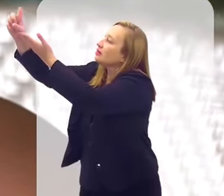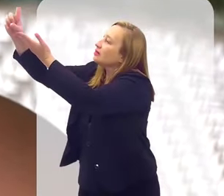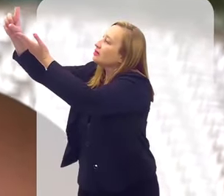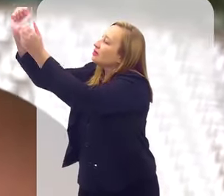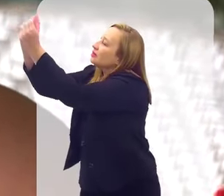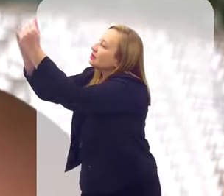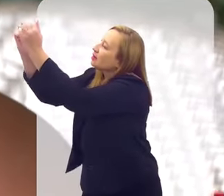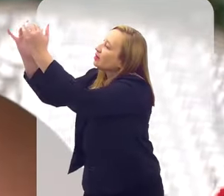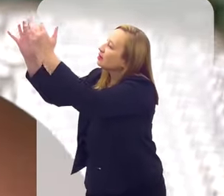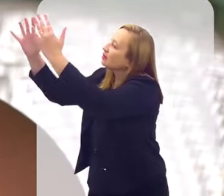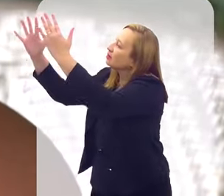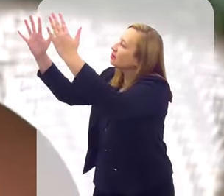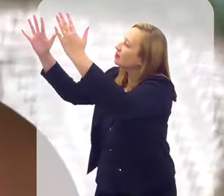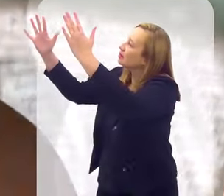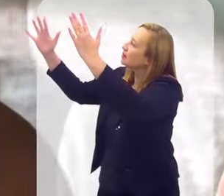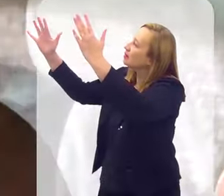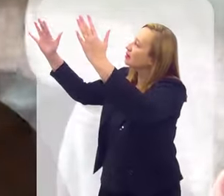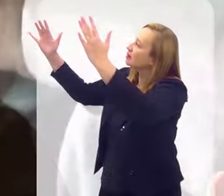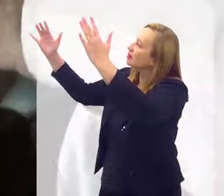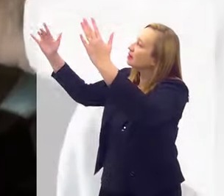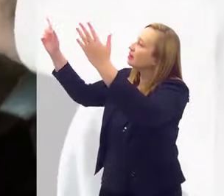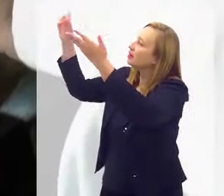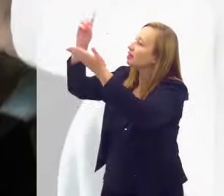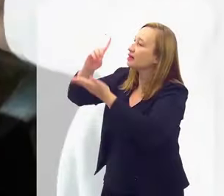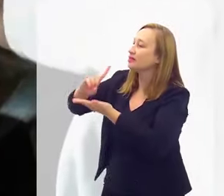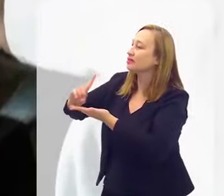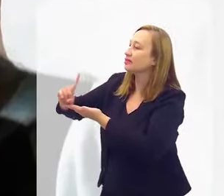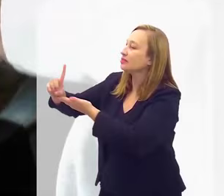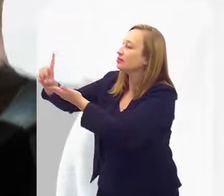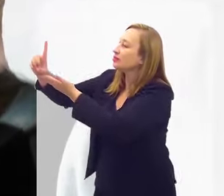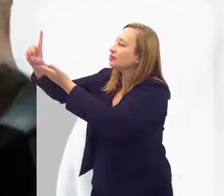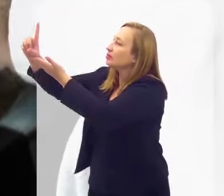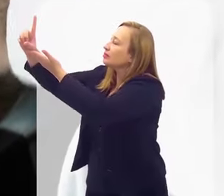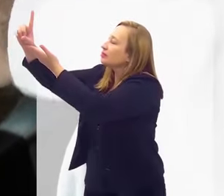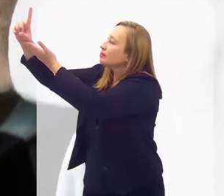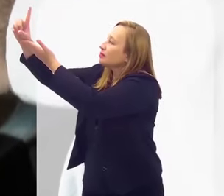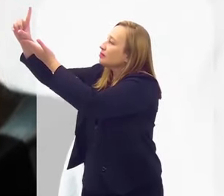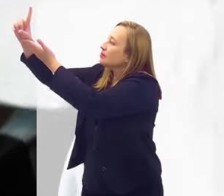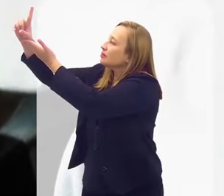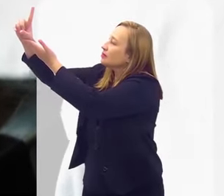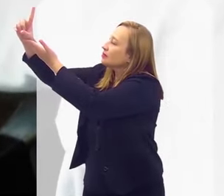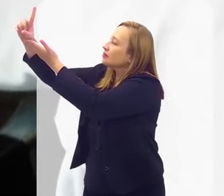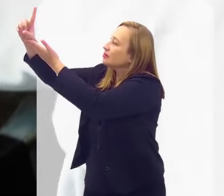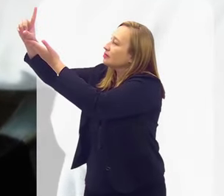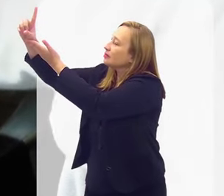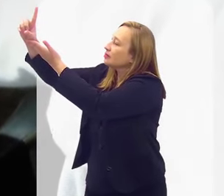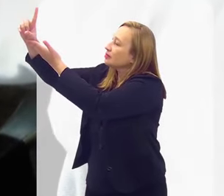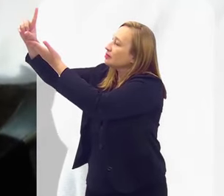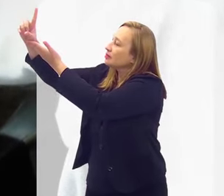Deus seja a glória a